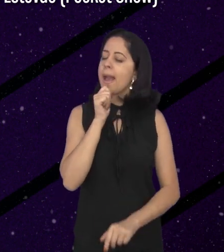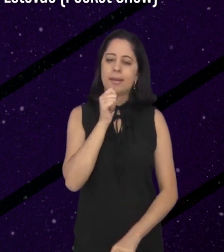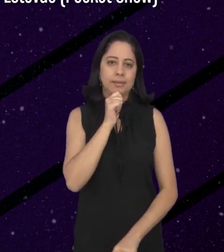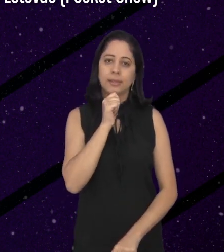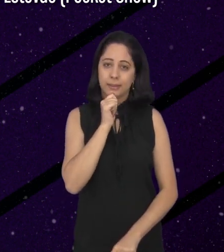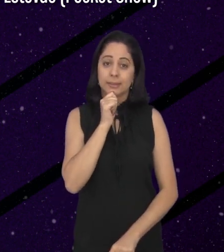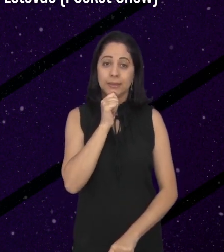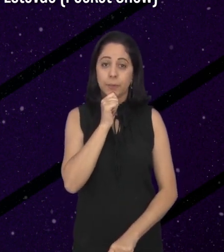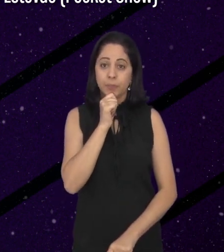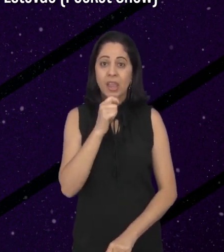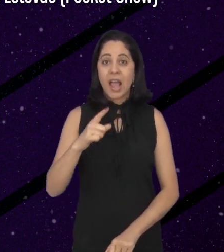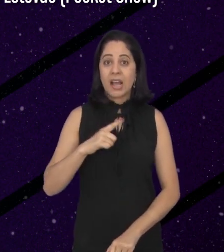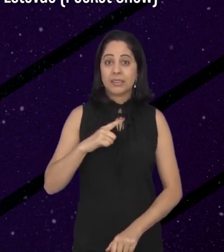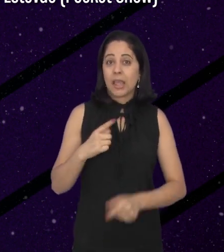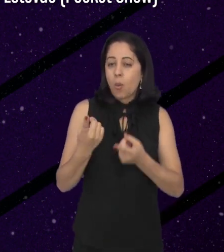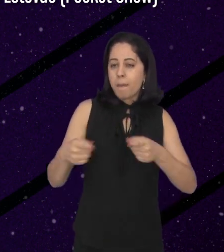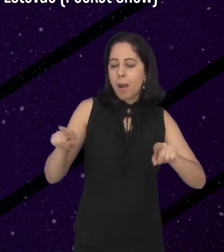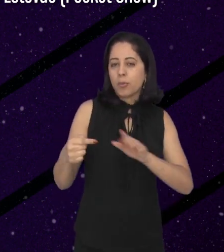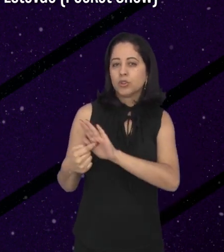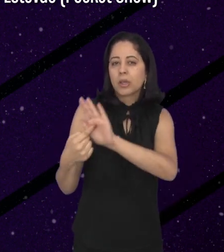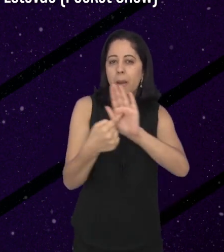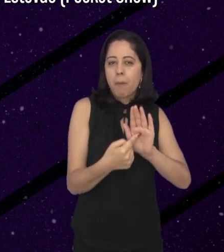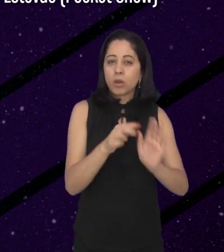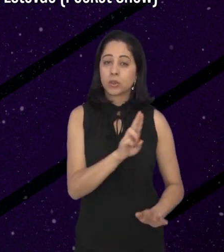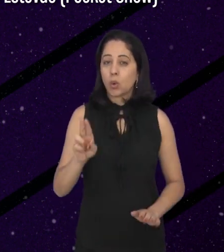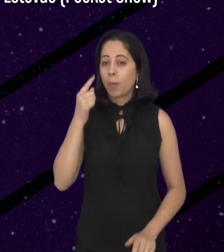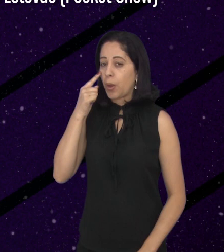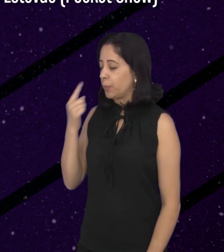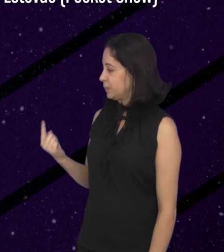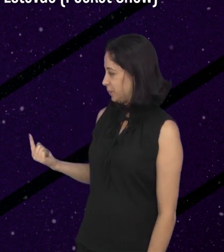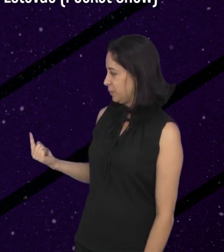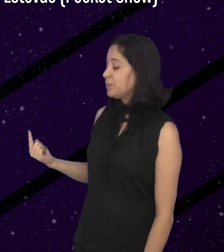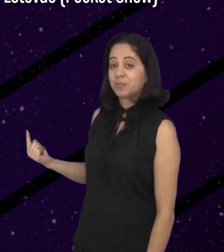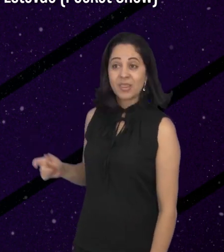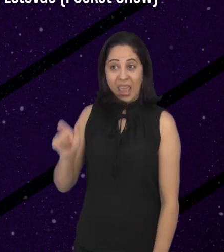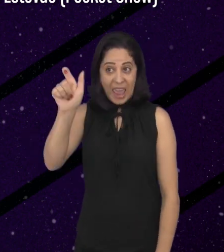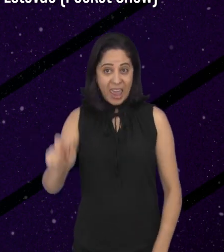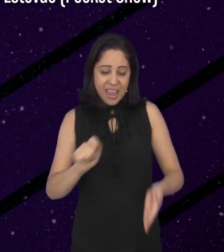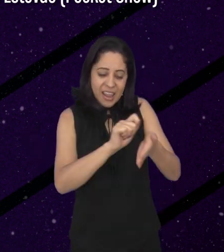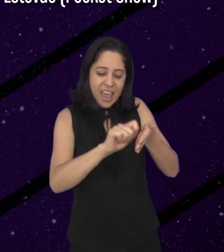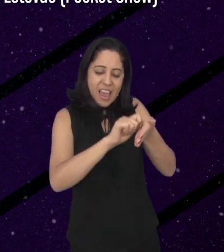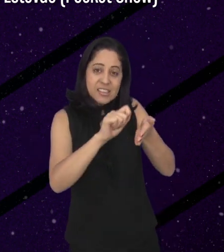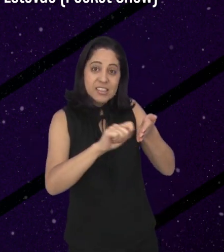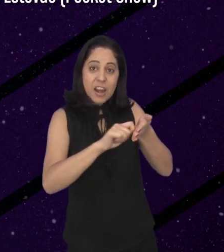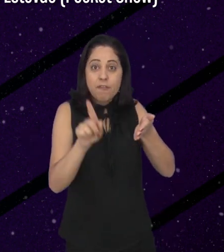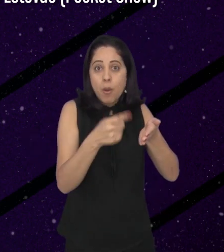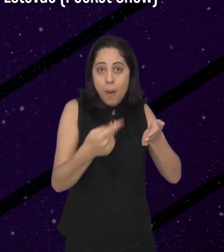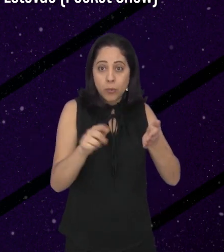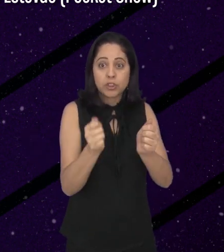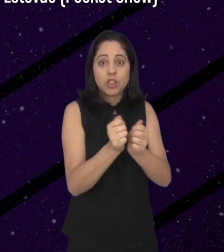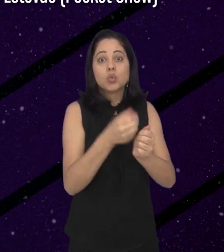do Sobe o Som, temos uma apresentação de Quero Me Despir do Mundo, uma composição do Matheus junto com Francisco